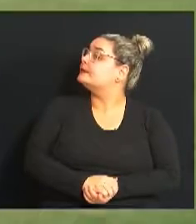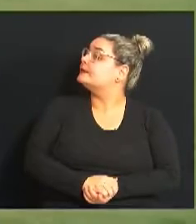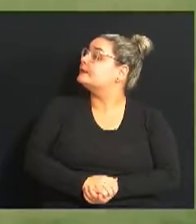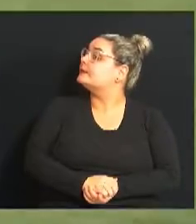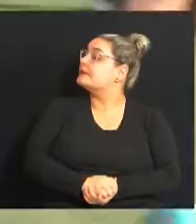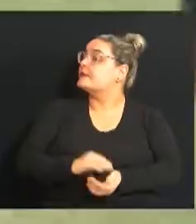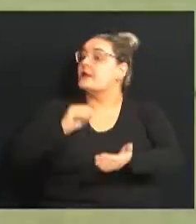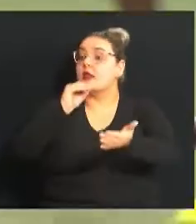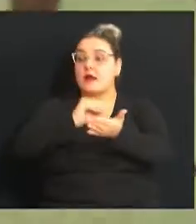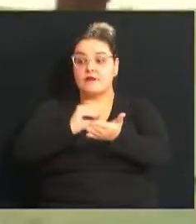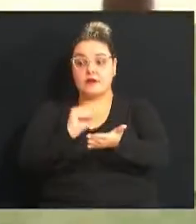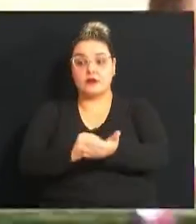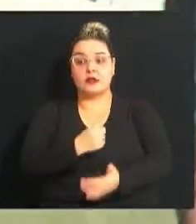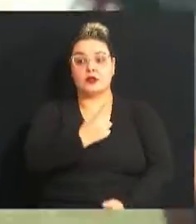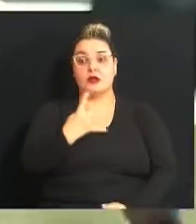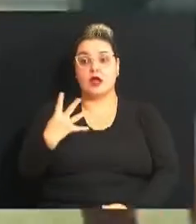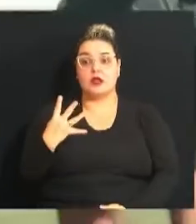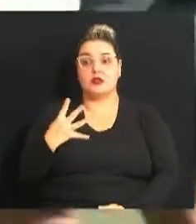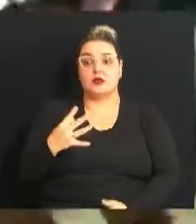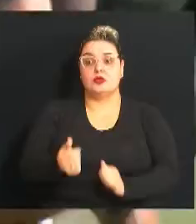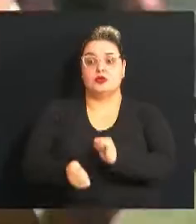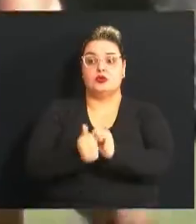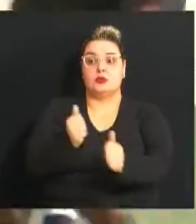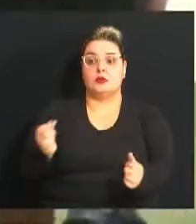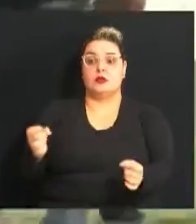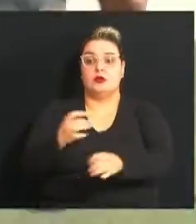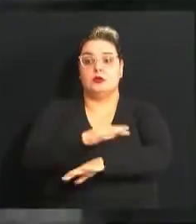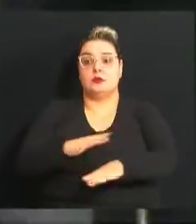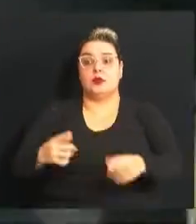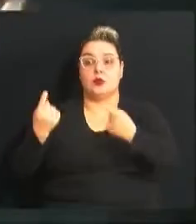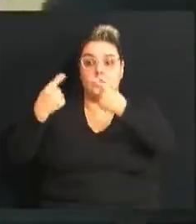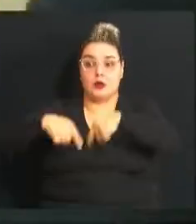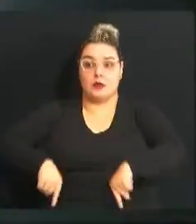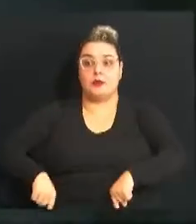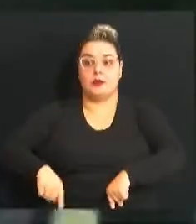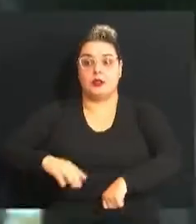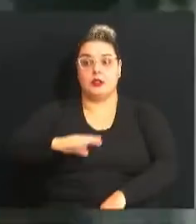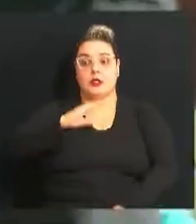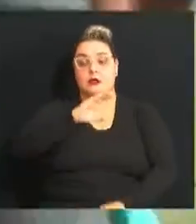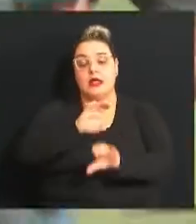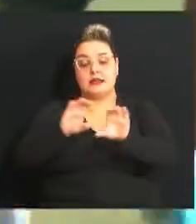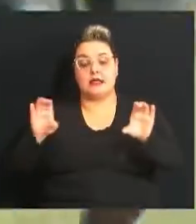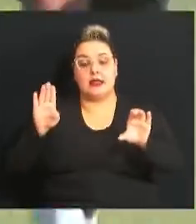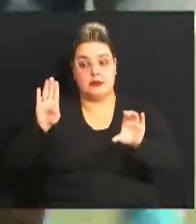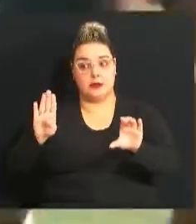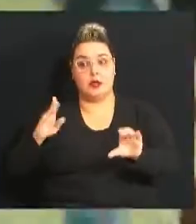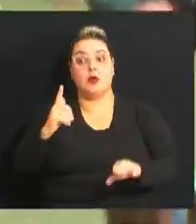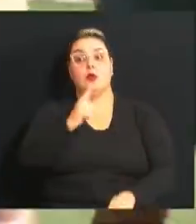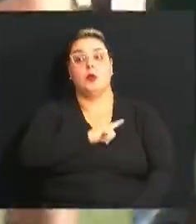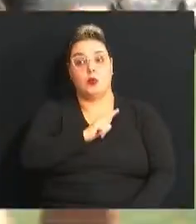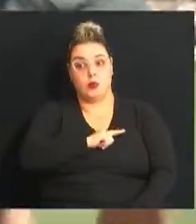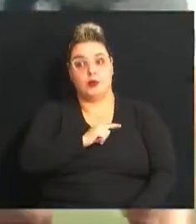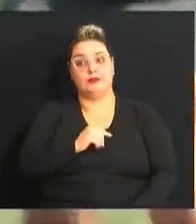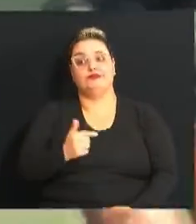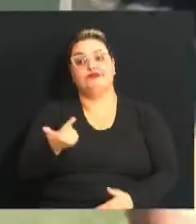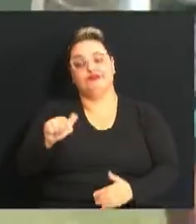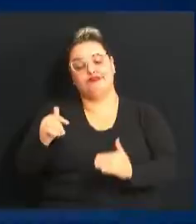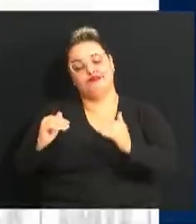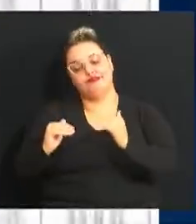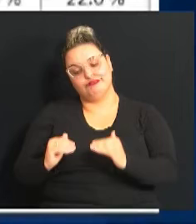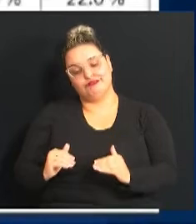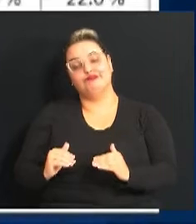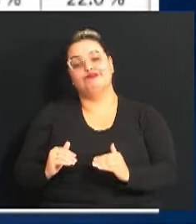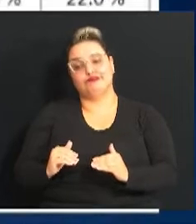Faltando 14 rodadas para o término do Campeonato Brasileiro da Série B, o Guarani segue na zona de rebaixamento.